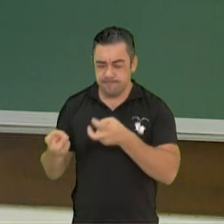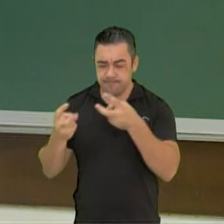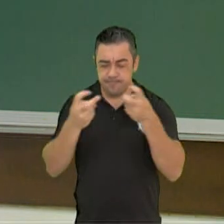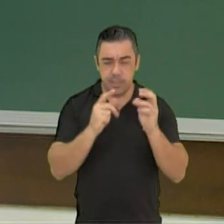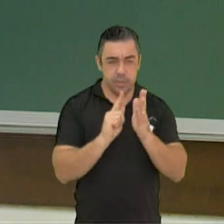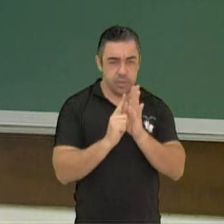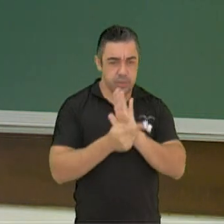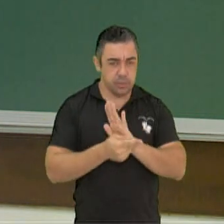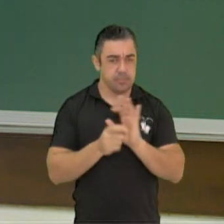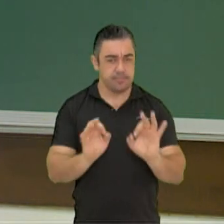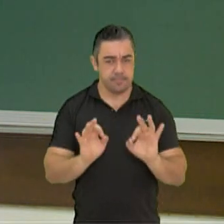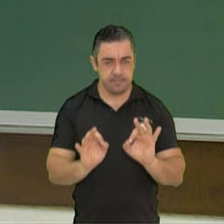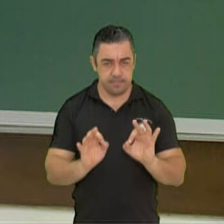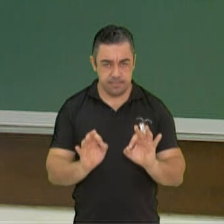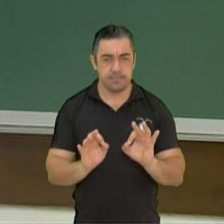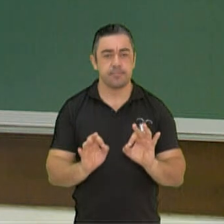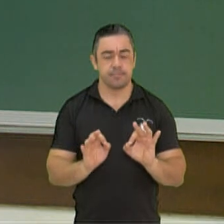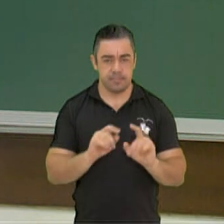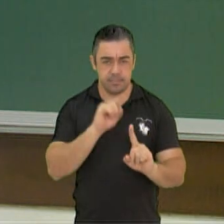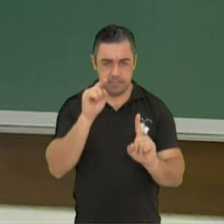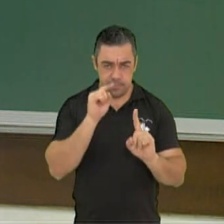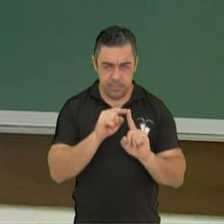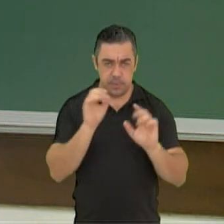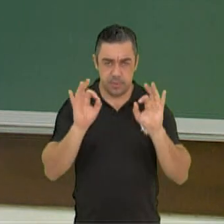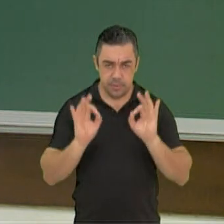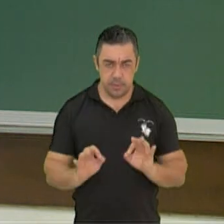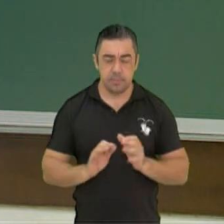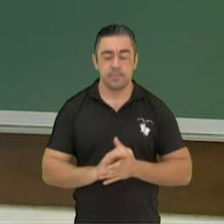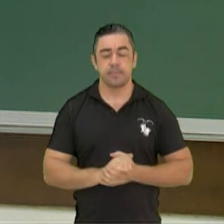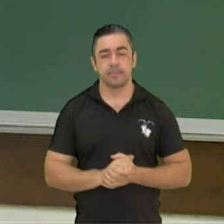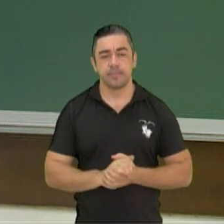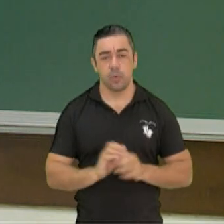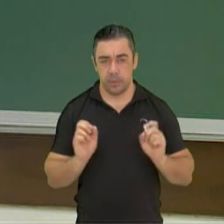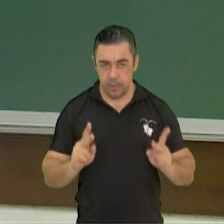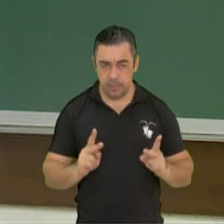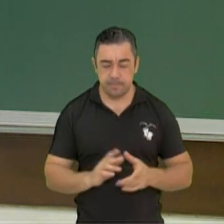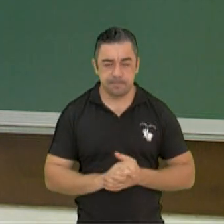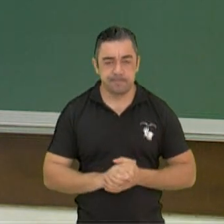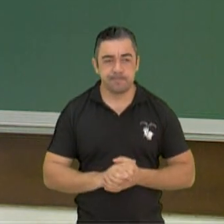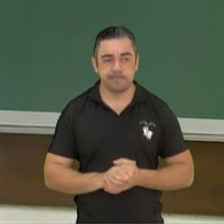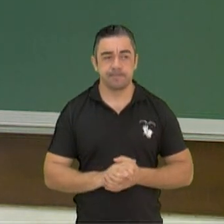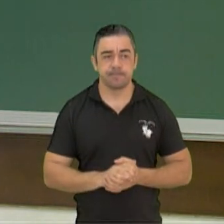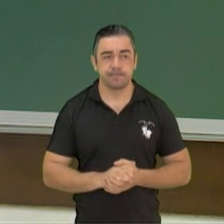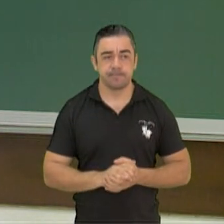textuais de maneira precisa, certinho ali, ok?